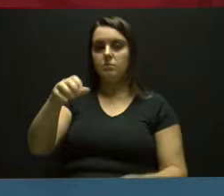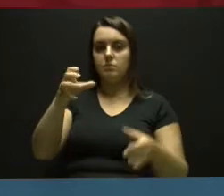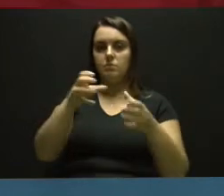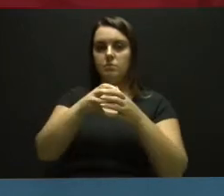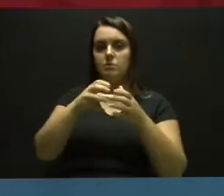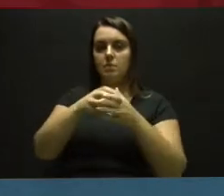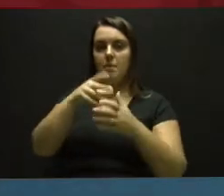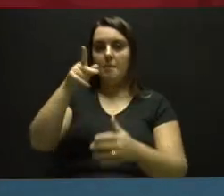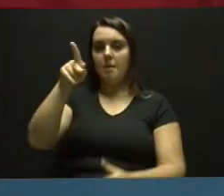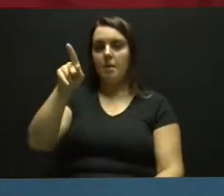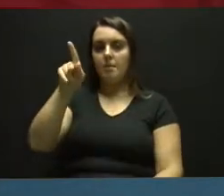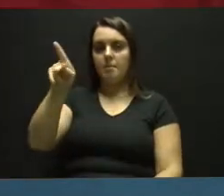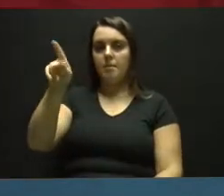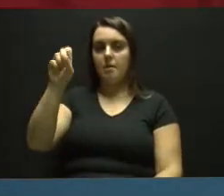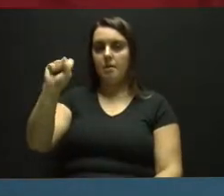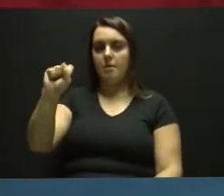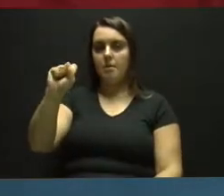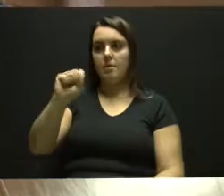do pps